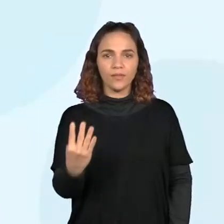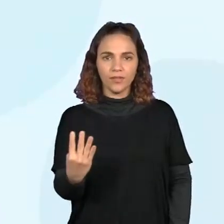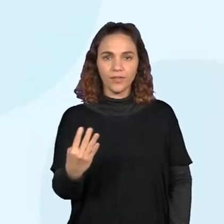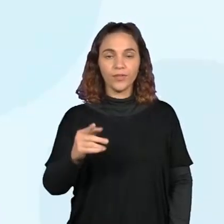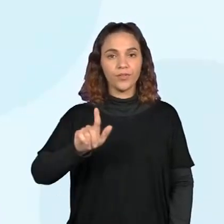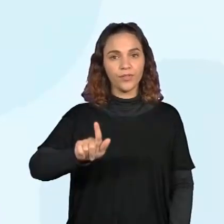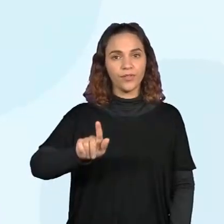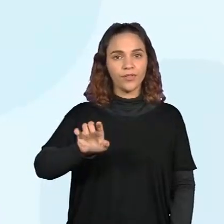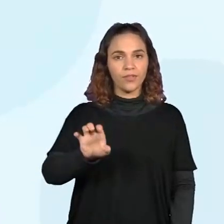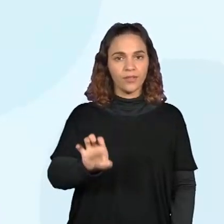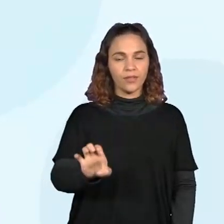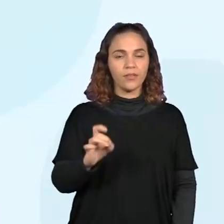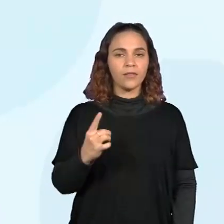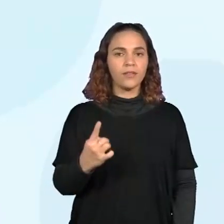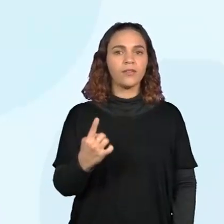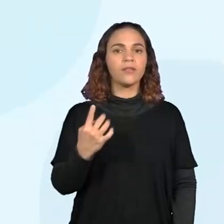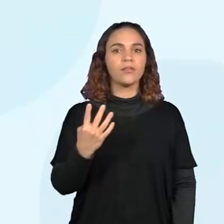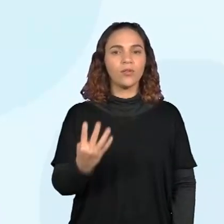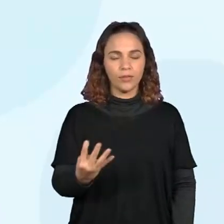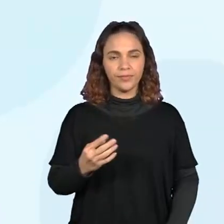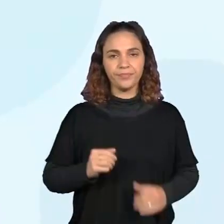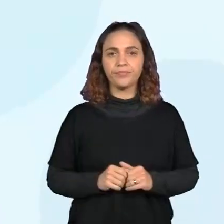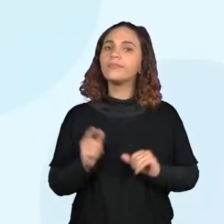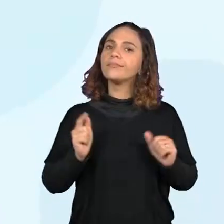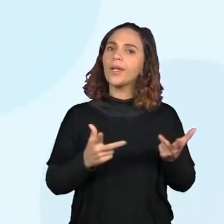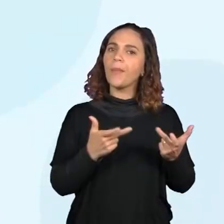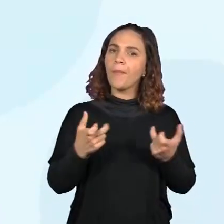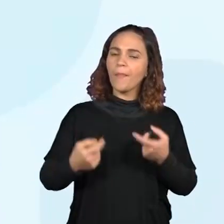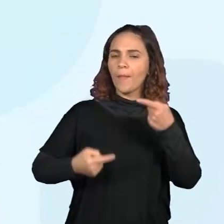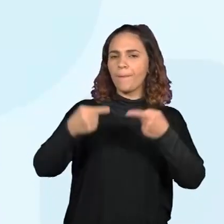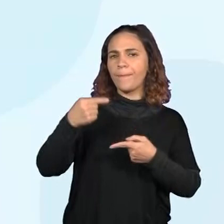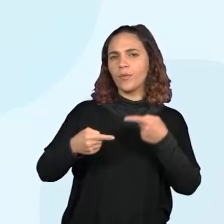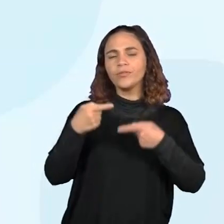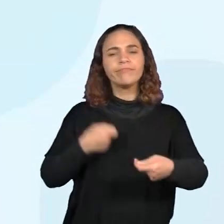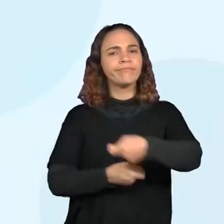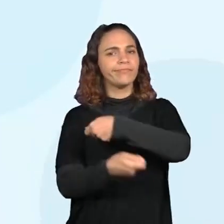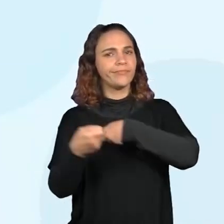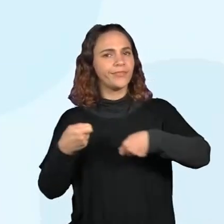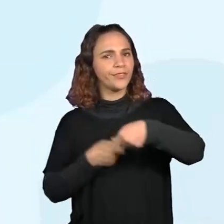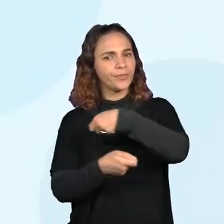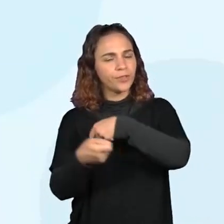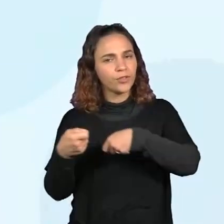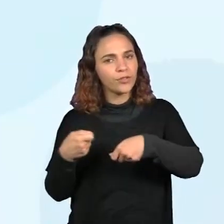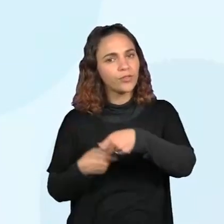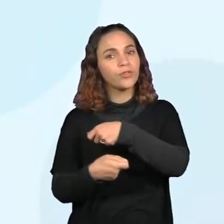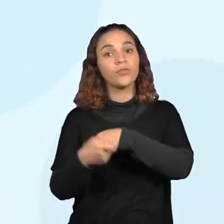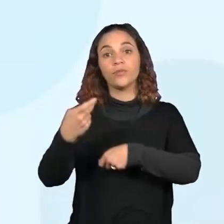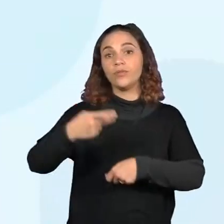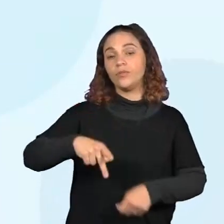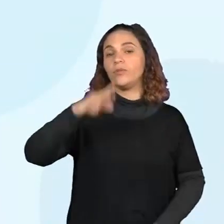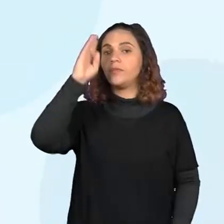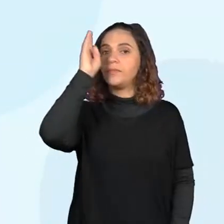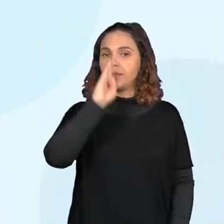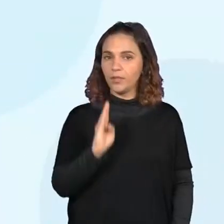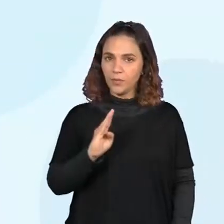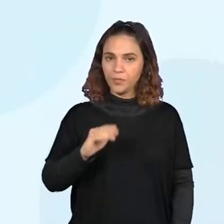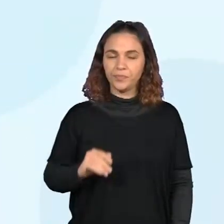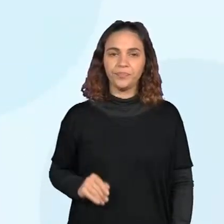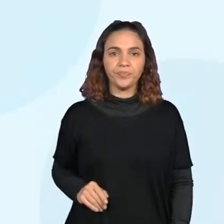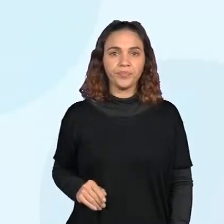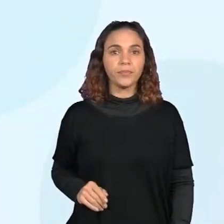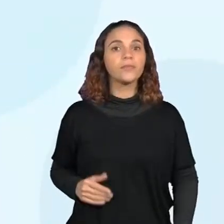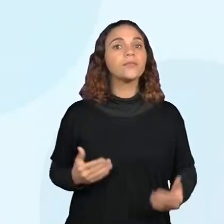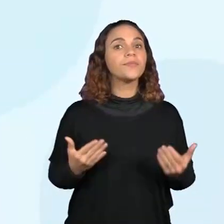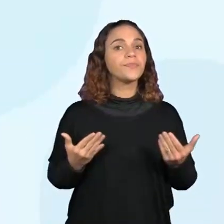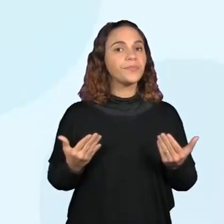EF04GE14. Identificar elementos da organização política administrativa do Brasil. Então, olha